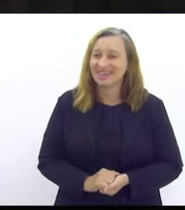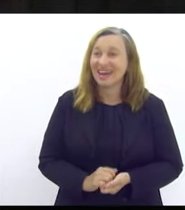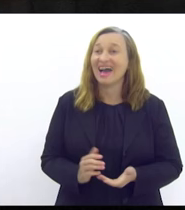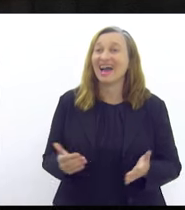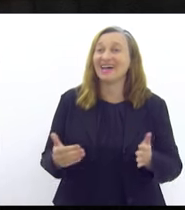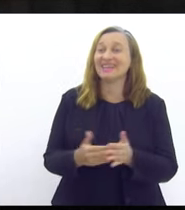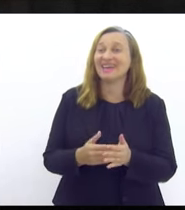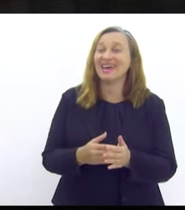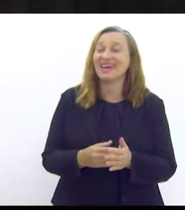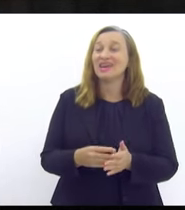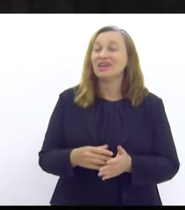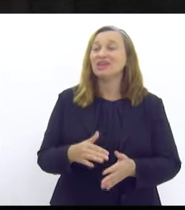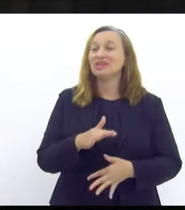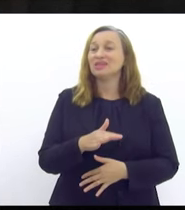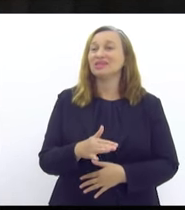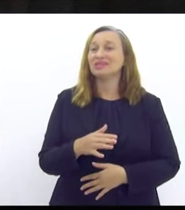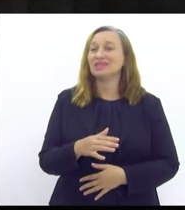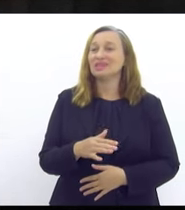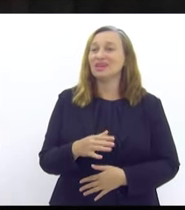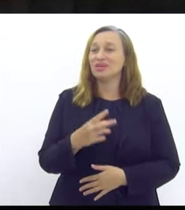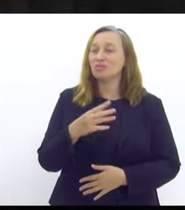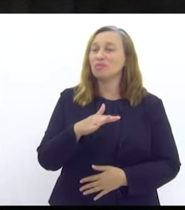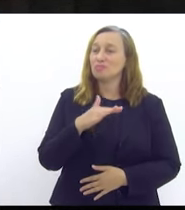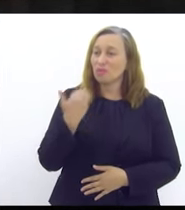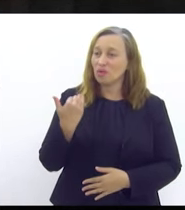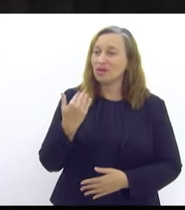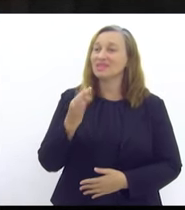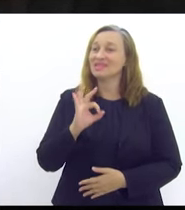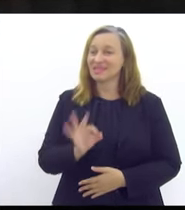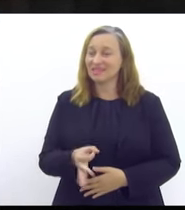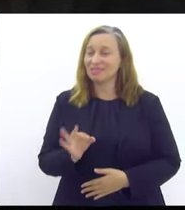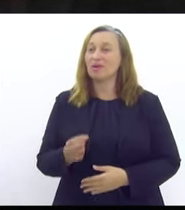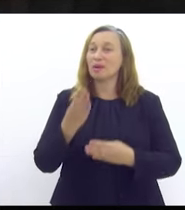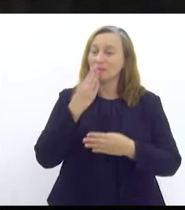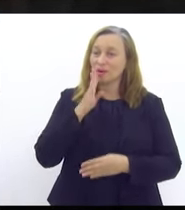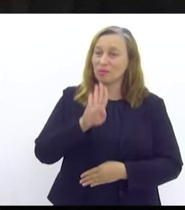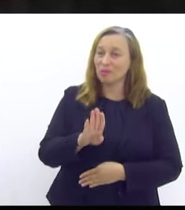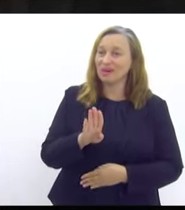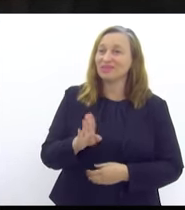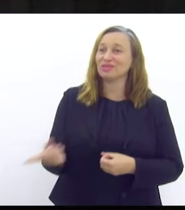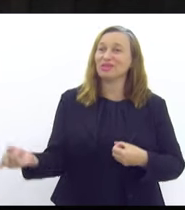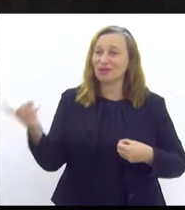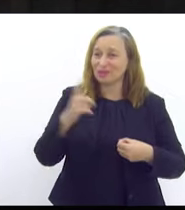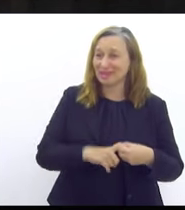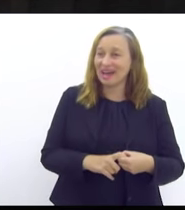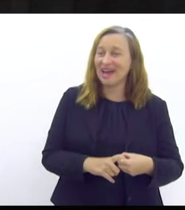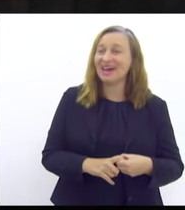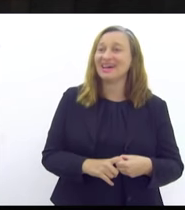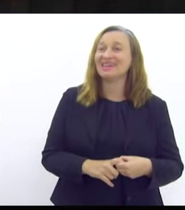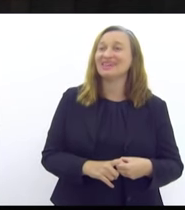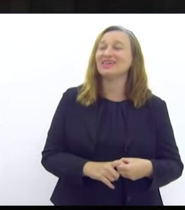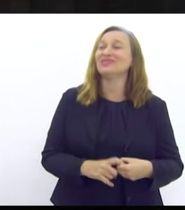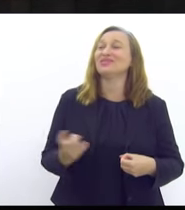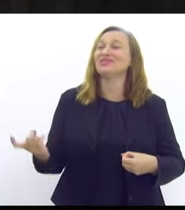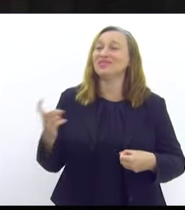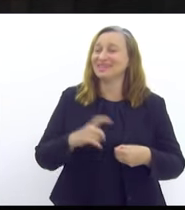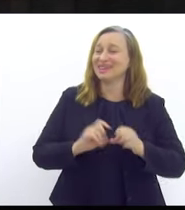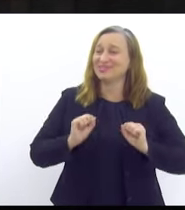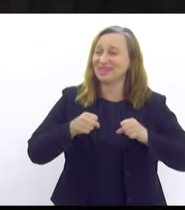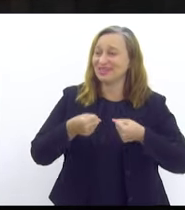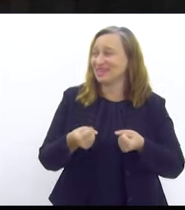fechem definitivamente. Mas prometo que, quando reencarnar, voltarei para defender